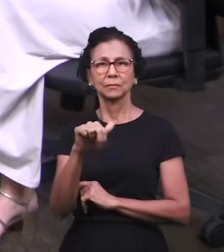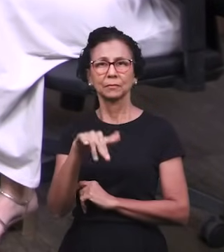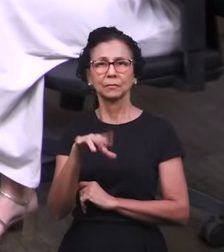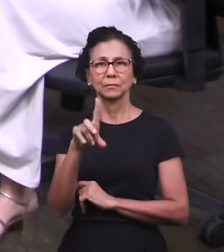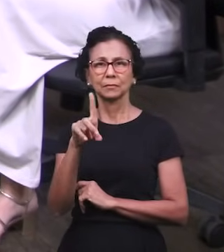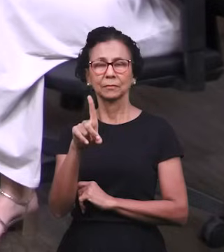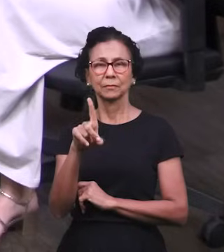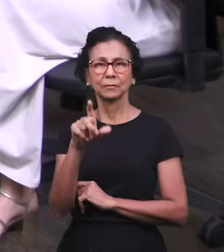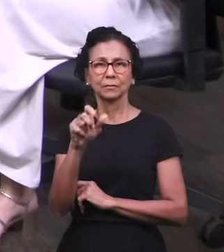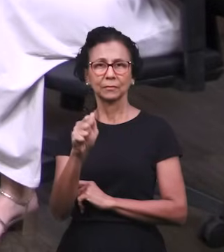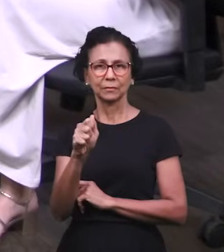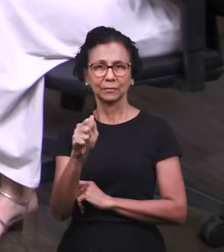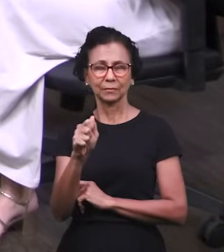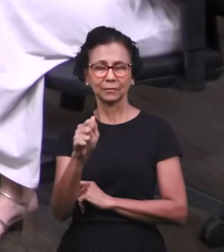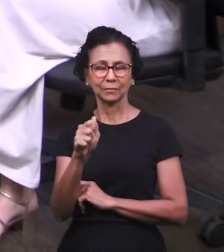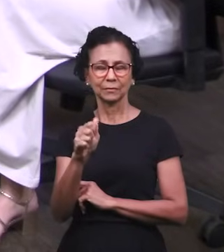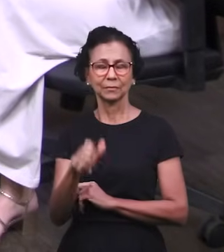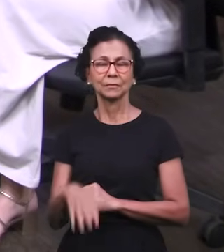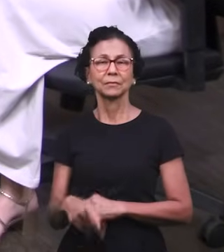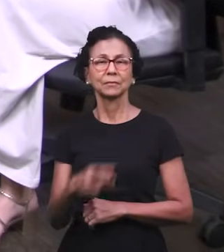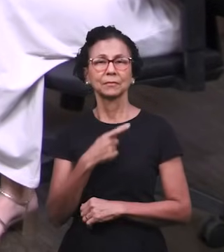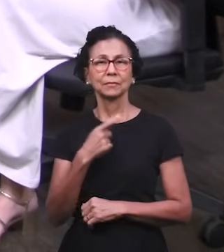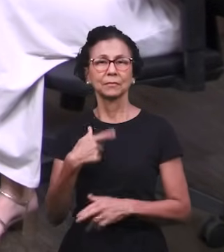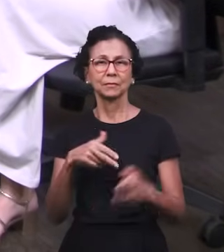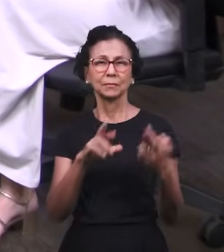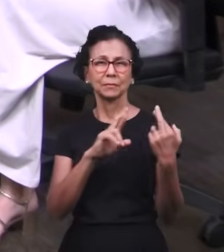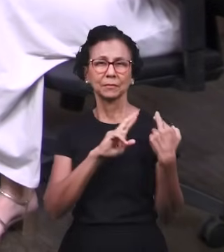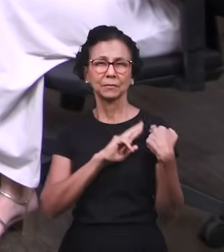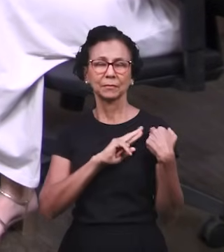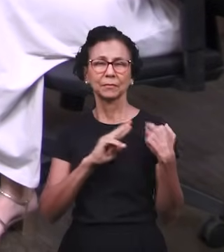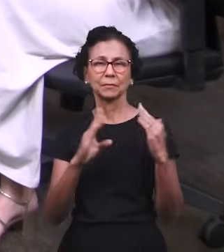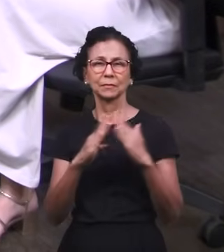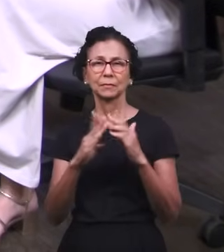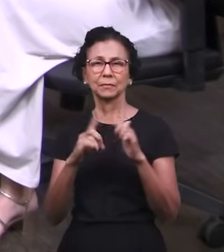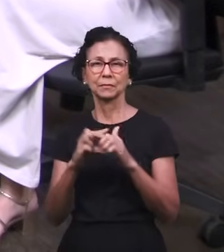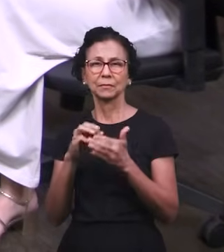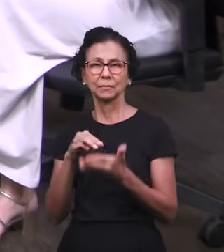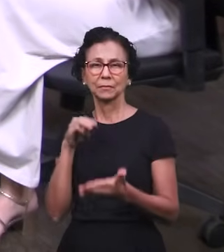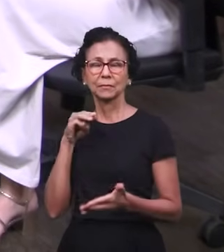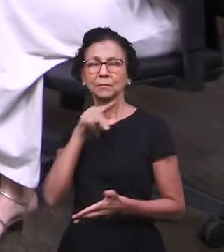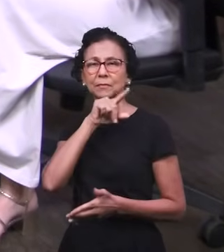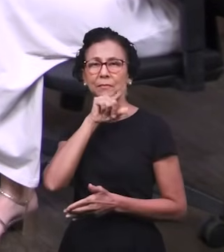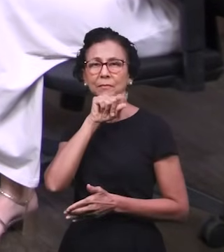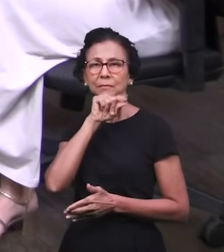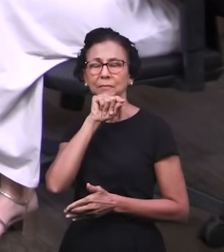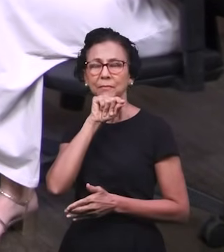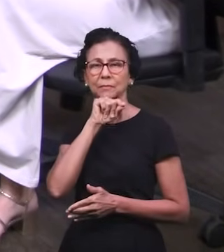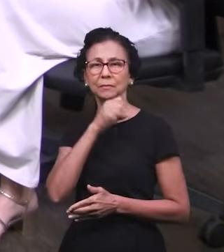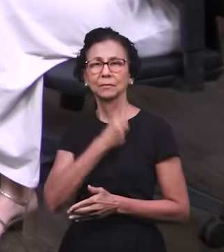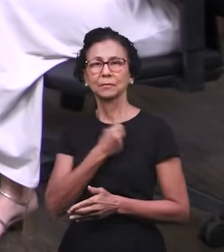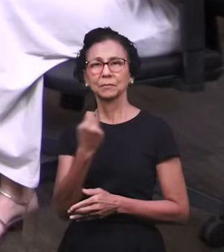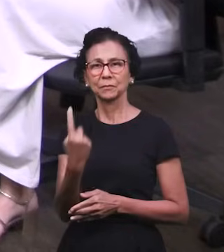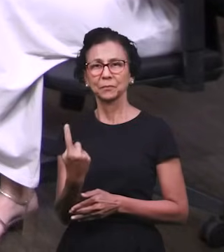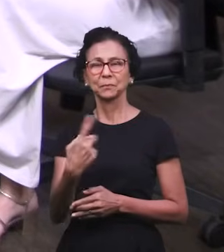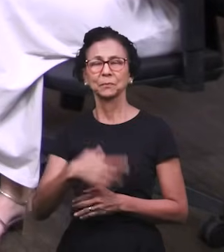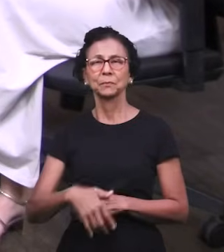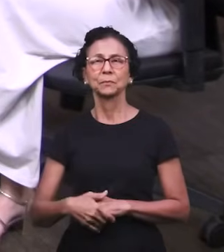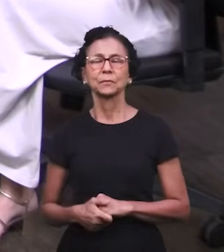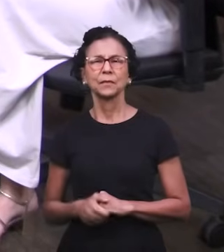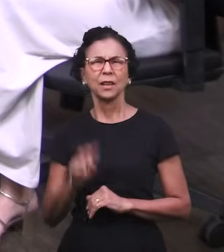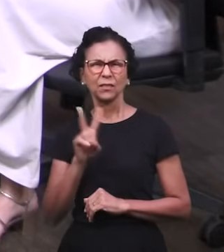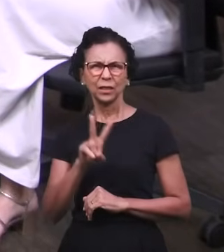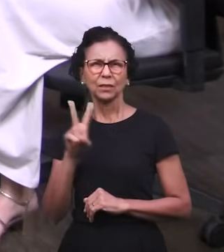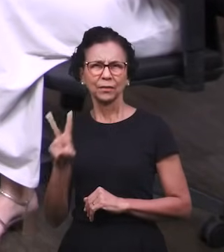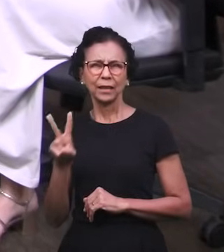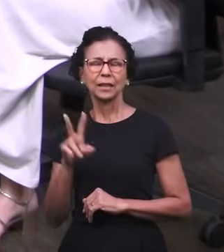Próximo. Relativamente próximo da rádio, dentro de Vila Velha. Aliás, em Vila Velha, longe é um lugar que não existe, né, Fernando? Exatamente. A gente se acostuma